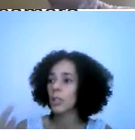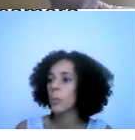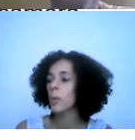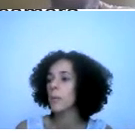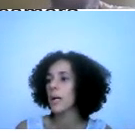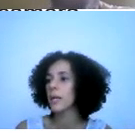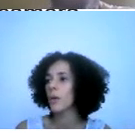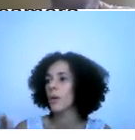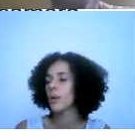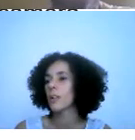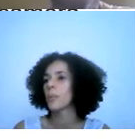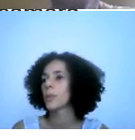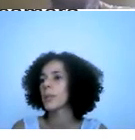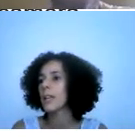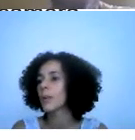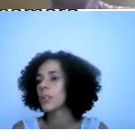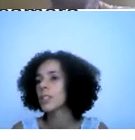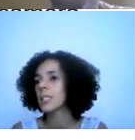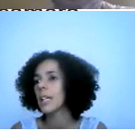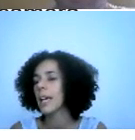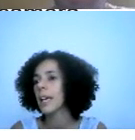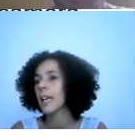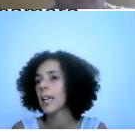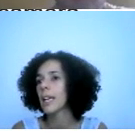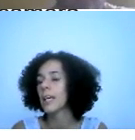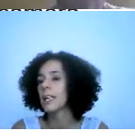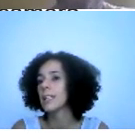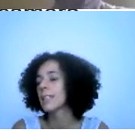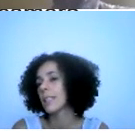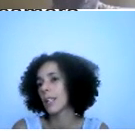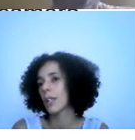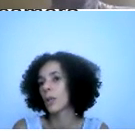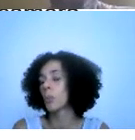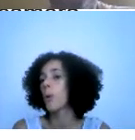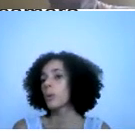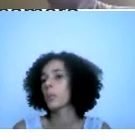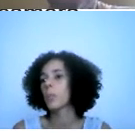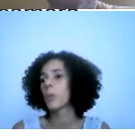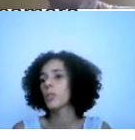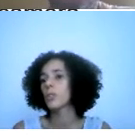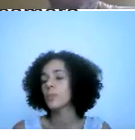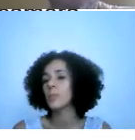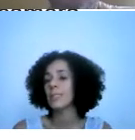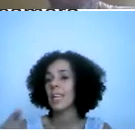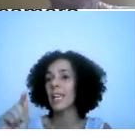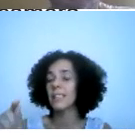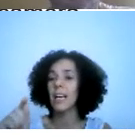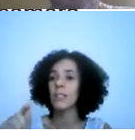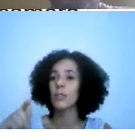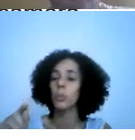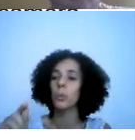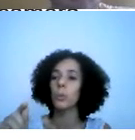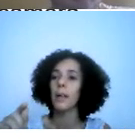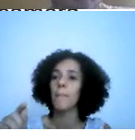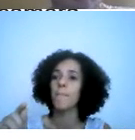gente tem um problema maior, pode passar, Luiz, que é que, um pouco tempo depois, essa área